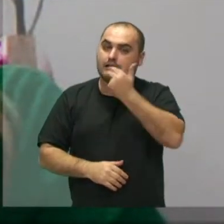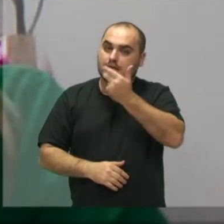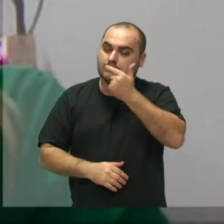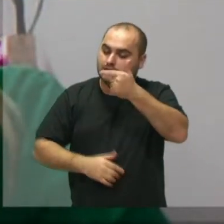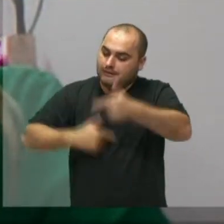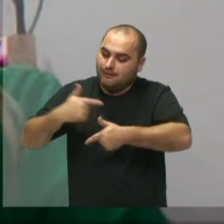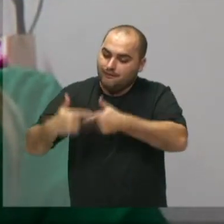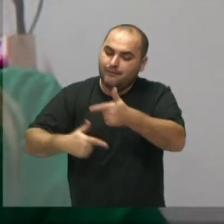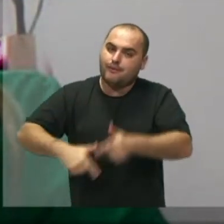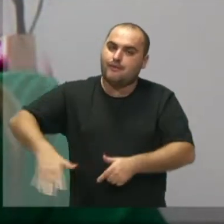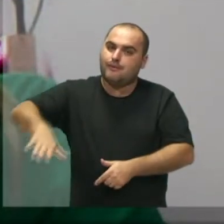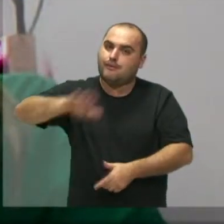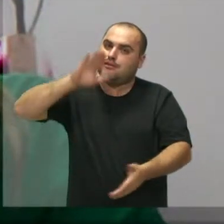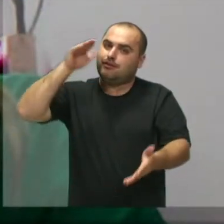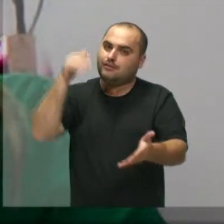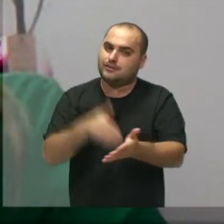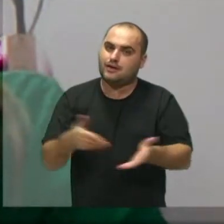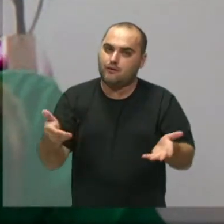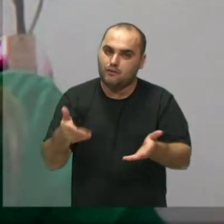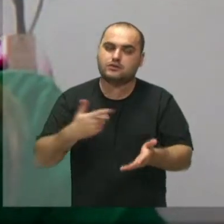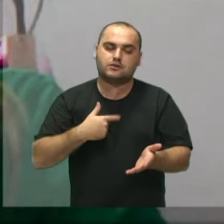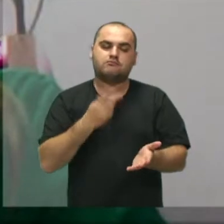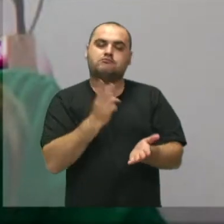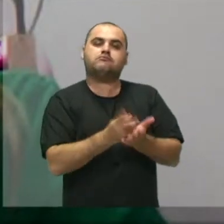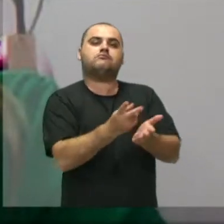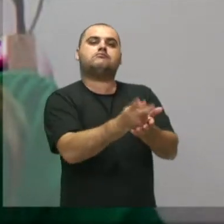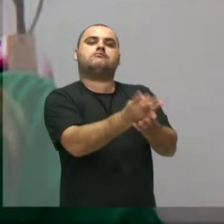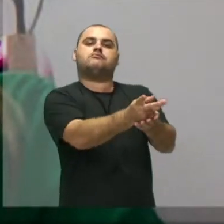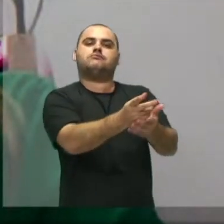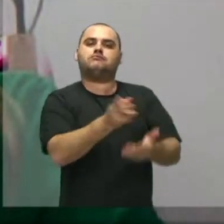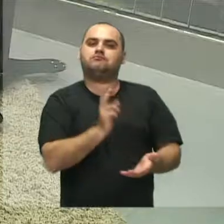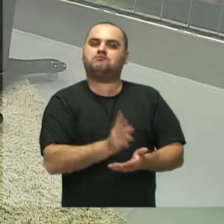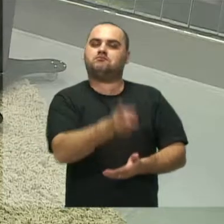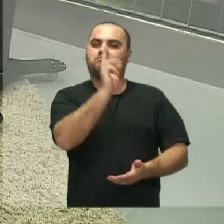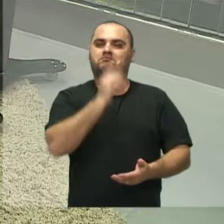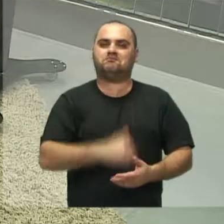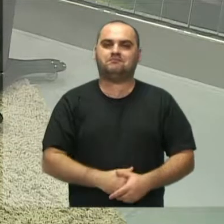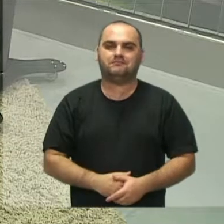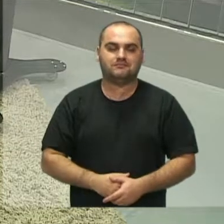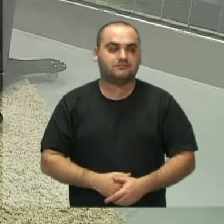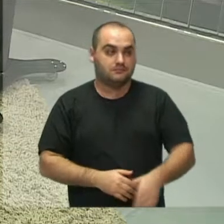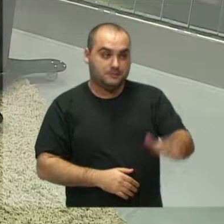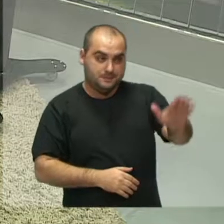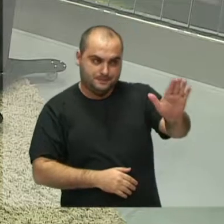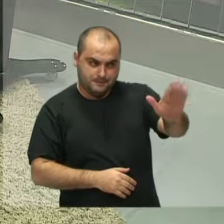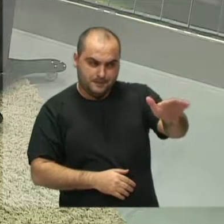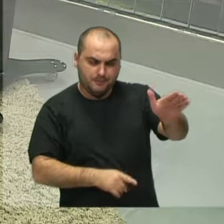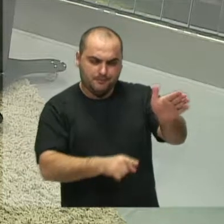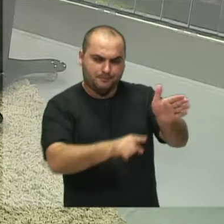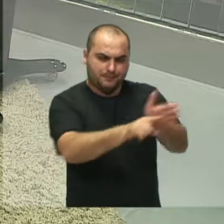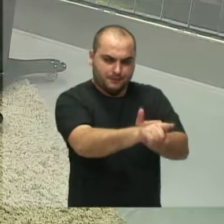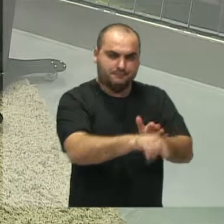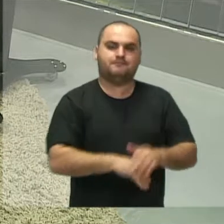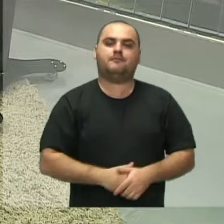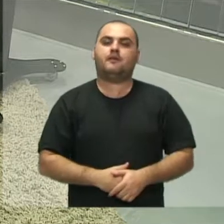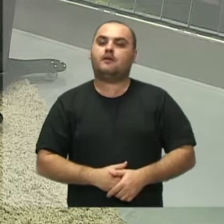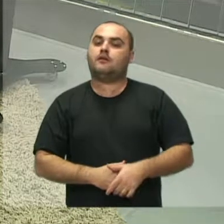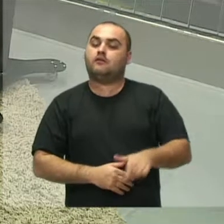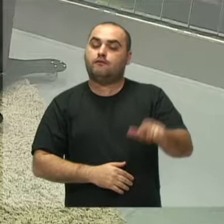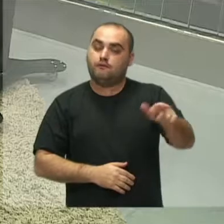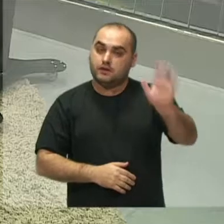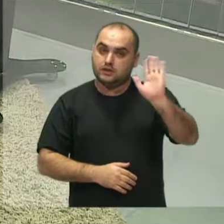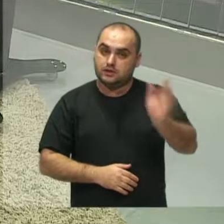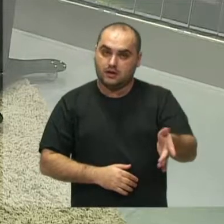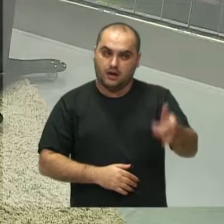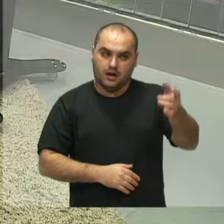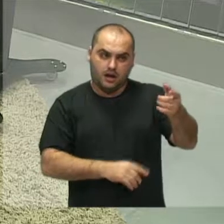agora e é assim que eu quero seguir trabalhando. Ô, Cris, já que você está colocando isso, vamos pontuar então cada